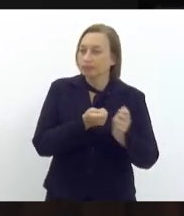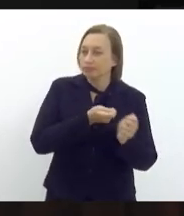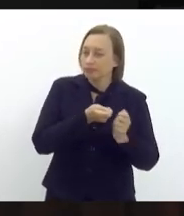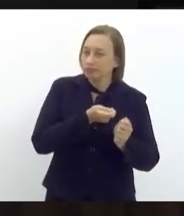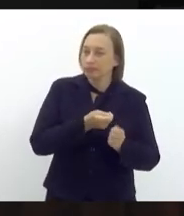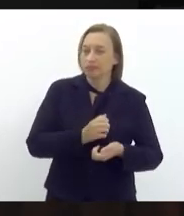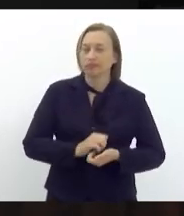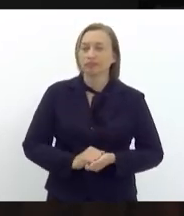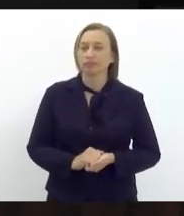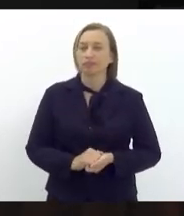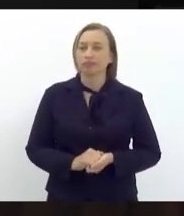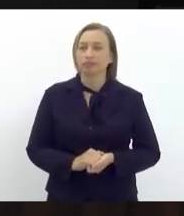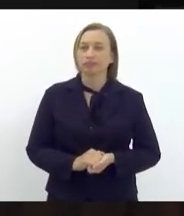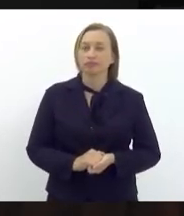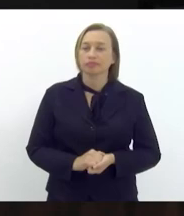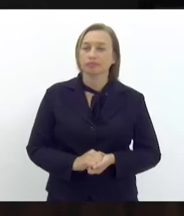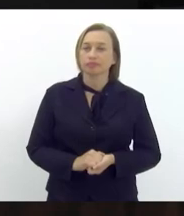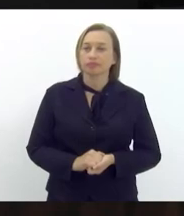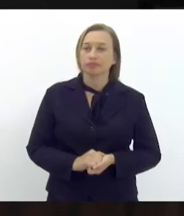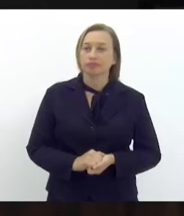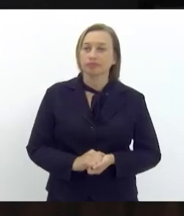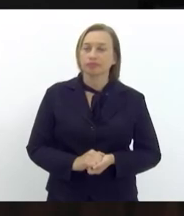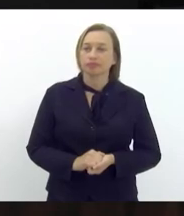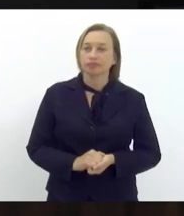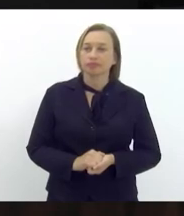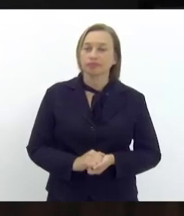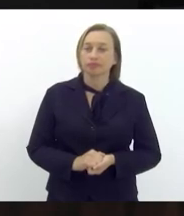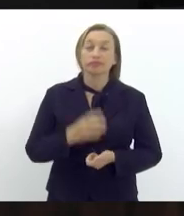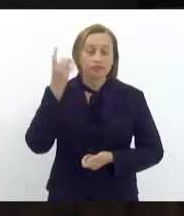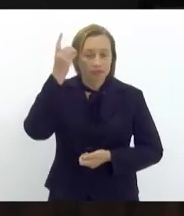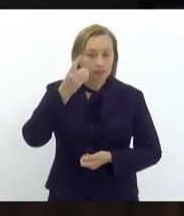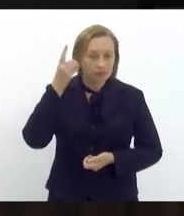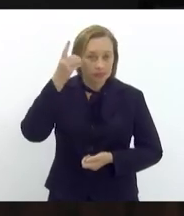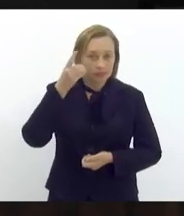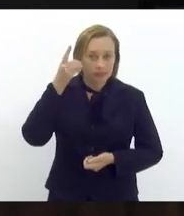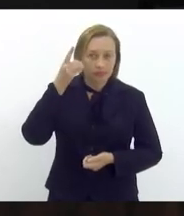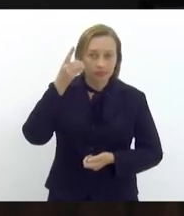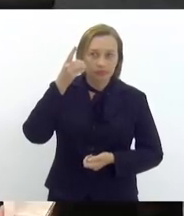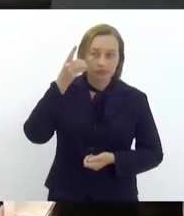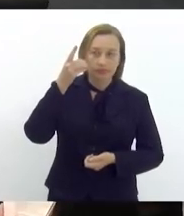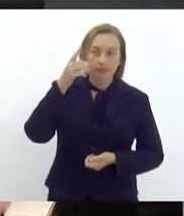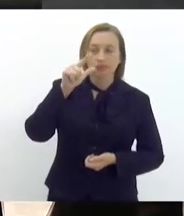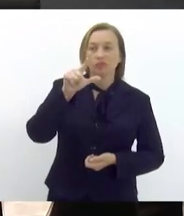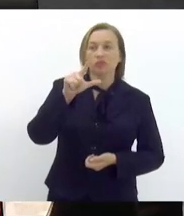de fiscalização financeira e controle deputado Luiz Paulo por favor